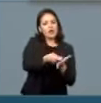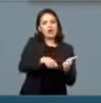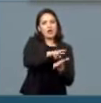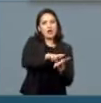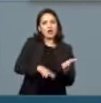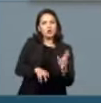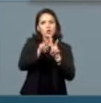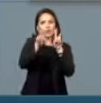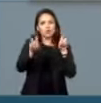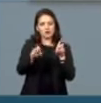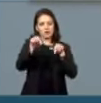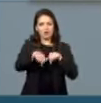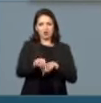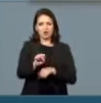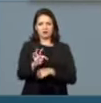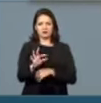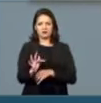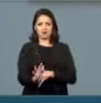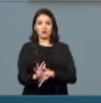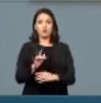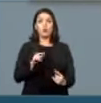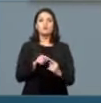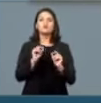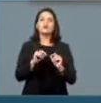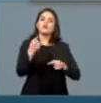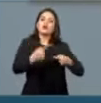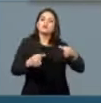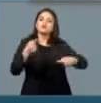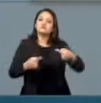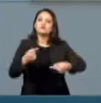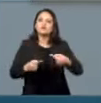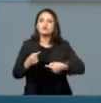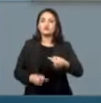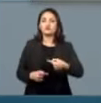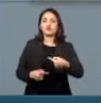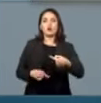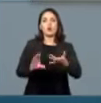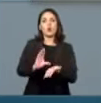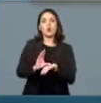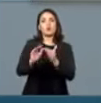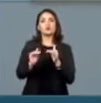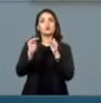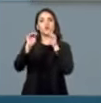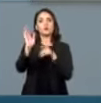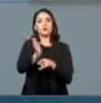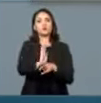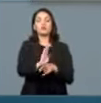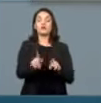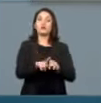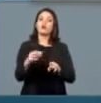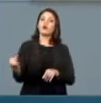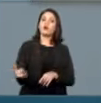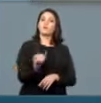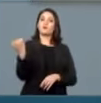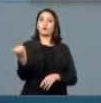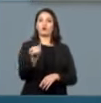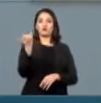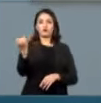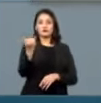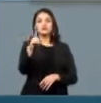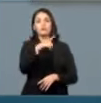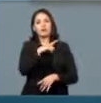no Supremo Tribunal Federal. O objetivo é abrir uma discussão sobre o Conselho Superior do Cinema e a importância dele para a implementação de